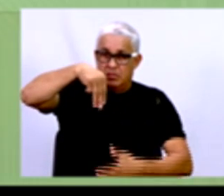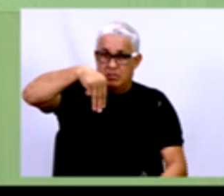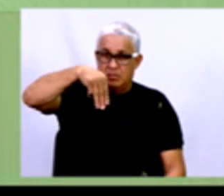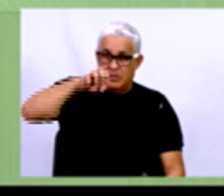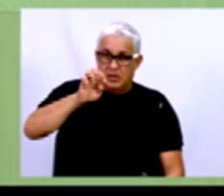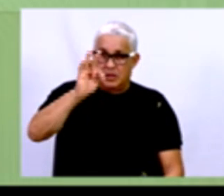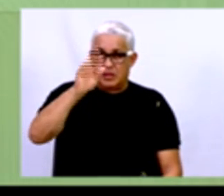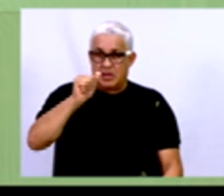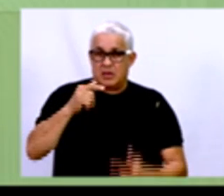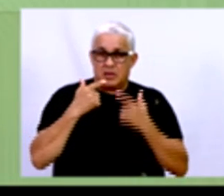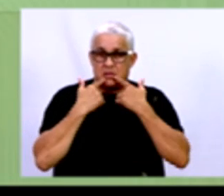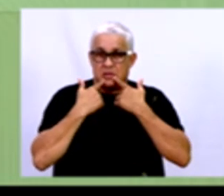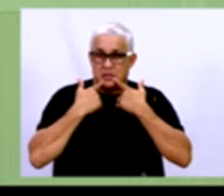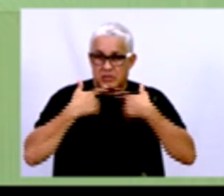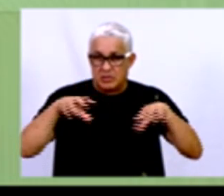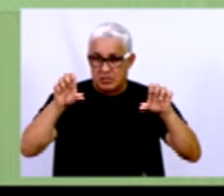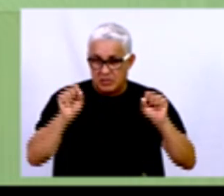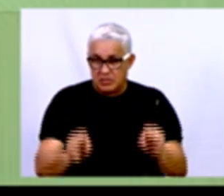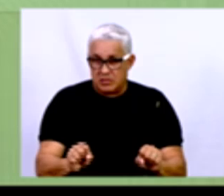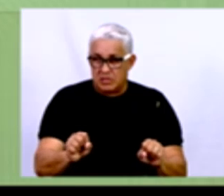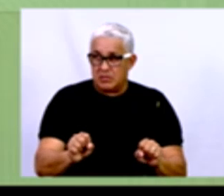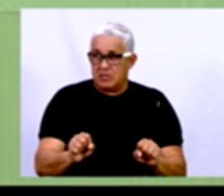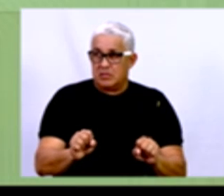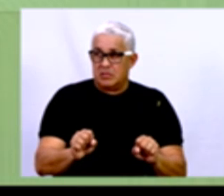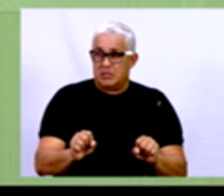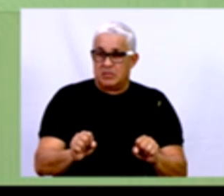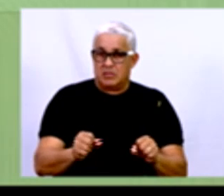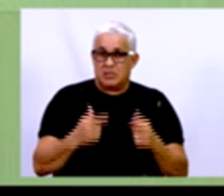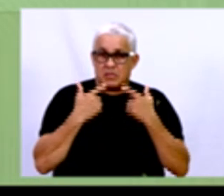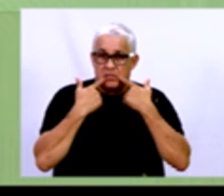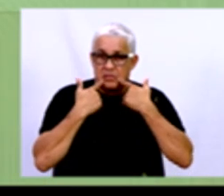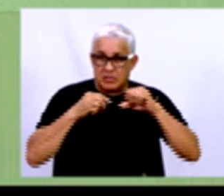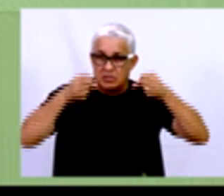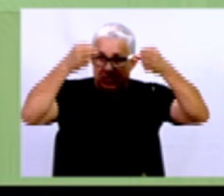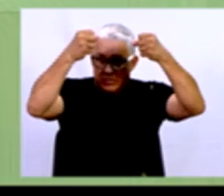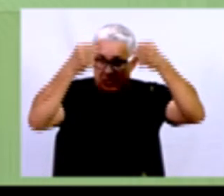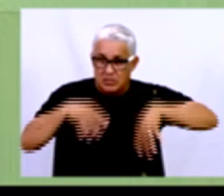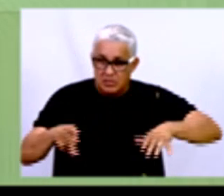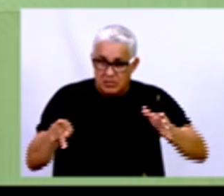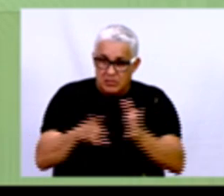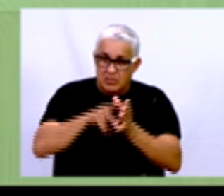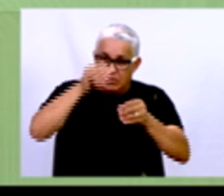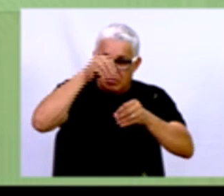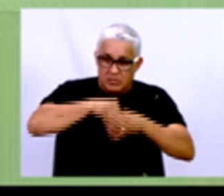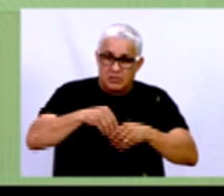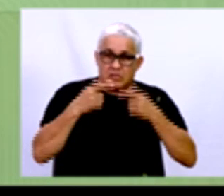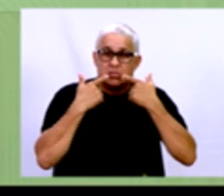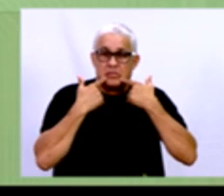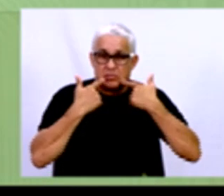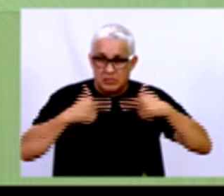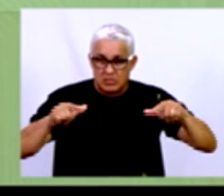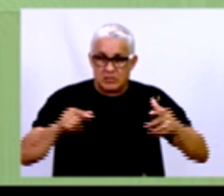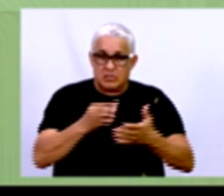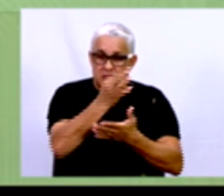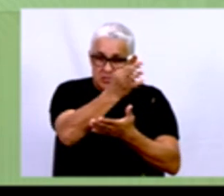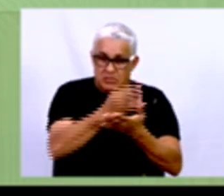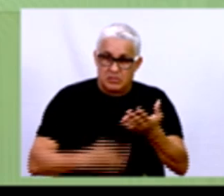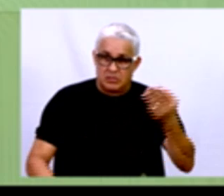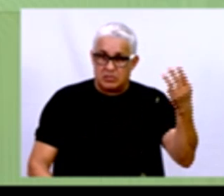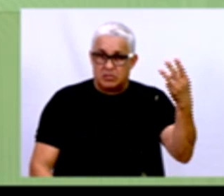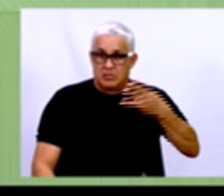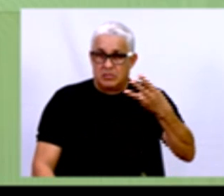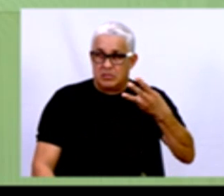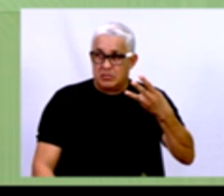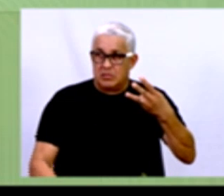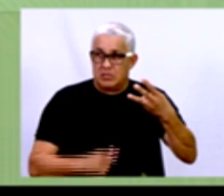metalinguística, né? A metalinguística. Que é a linguagem explicando a sua própria linguagem. E agora, então, vamos para o texto 3. Aqui